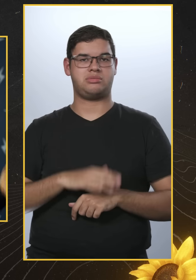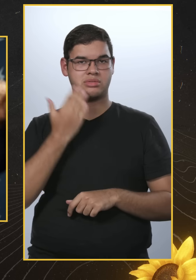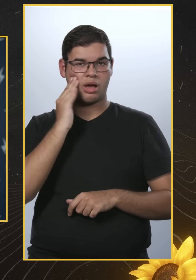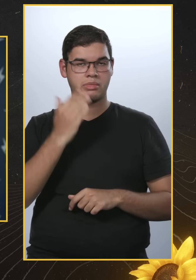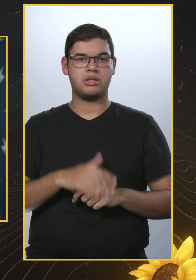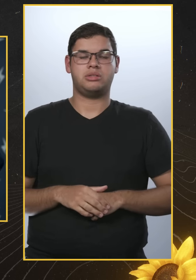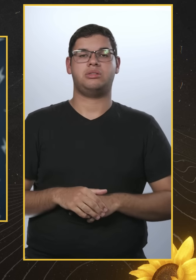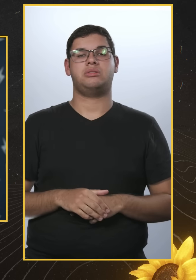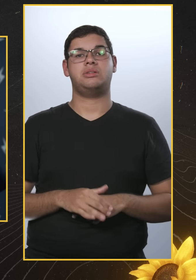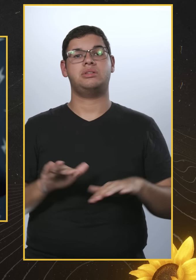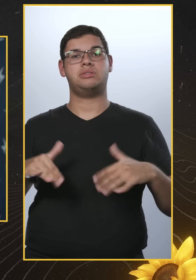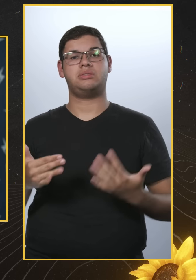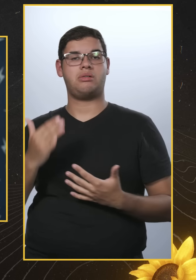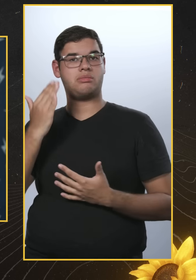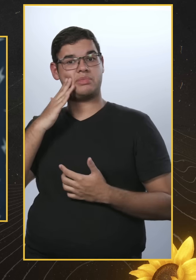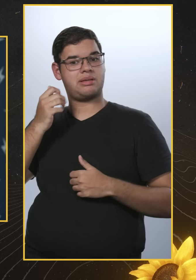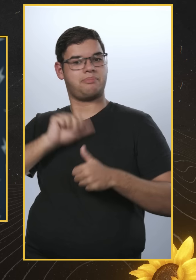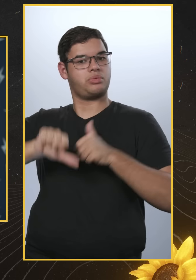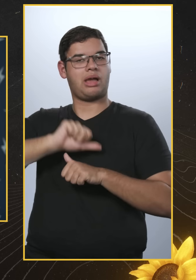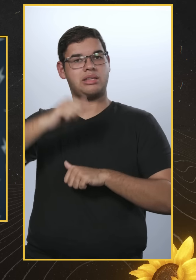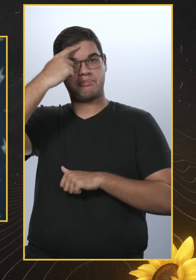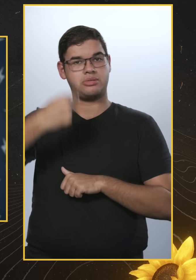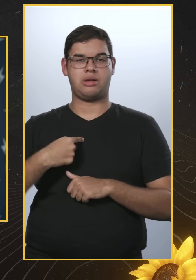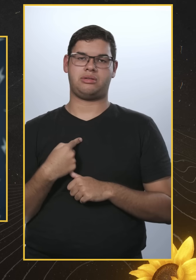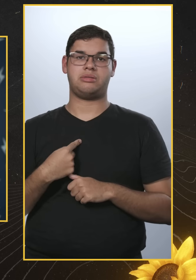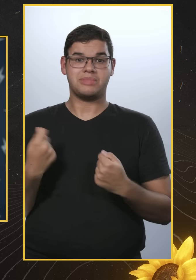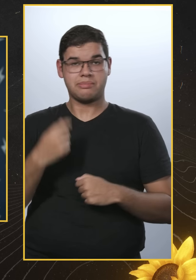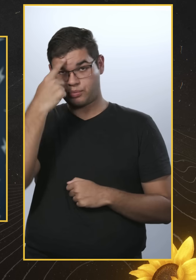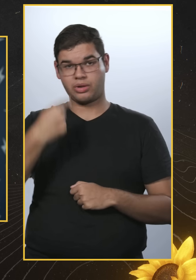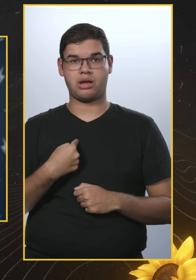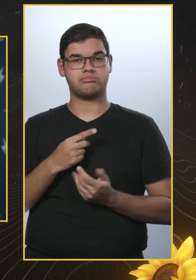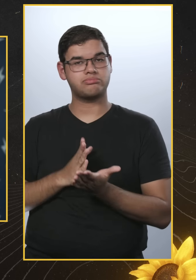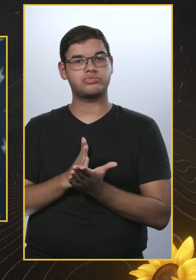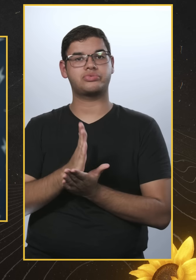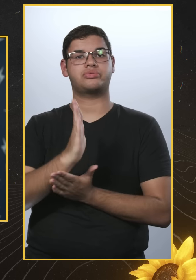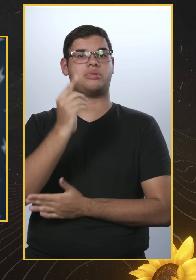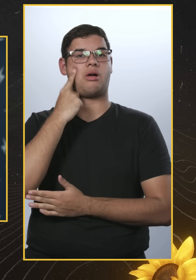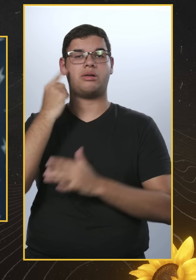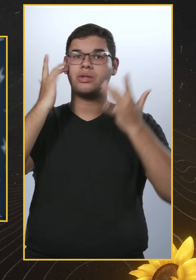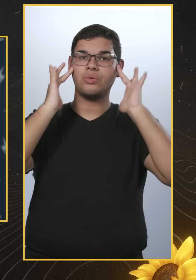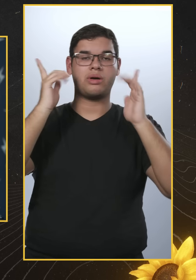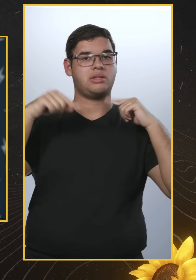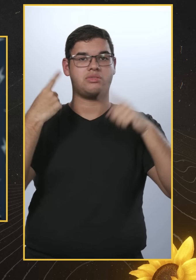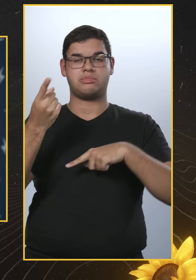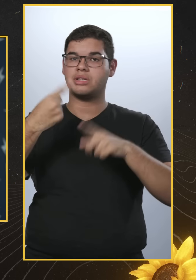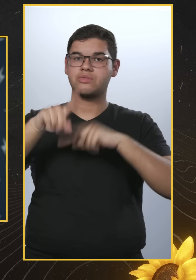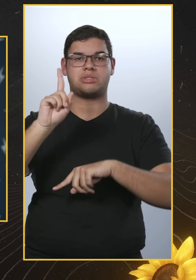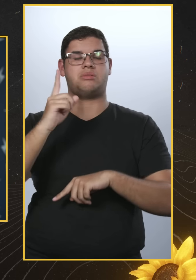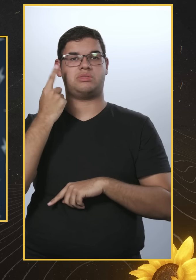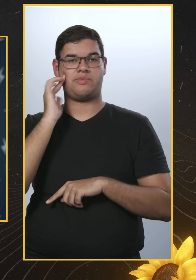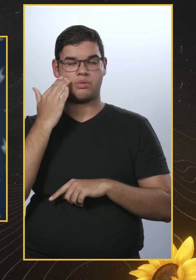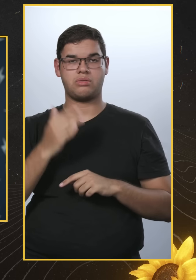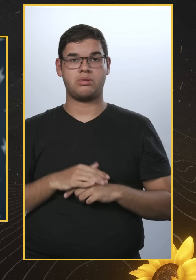rebaixado no chão joguei ele em cima da M Mas ele mudou mas continua sendo cocô olha que louco a transformação é quando anula a etapa anterior